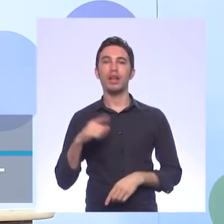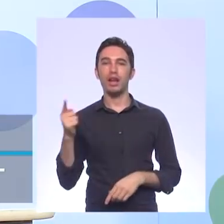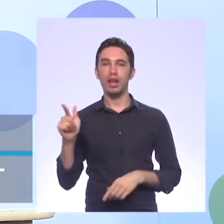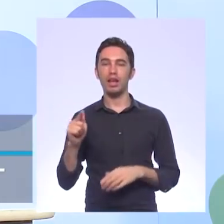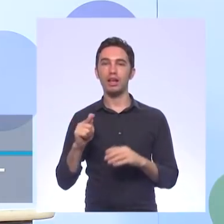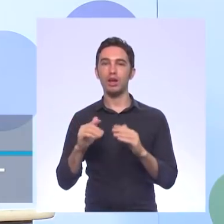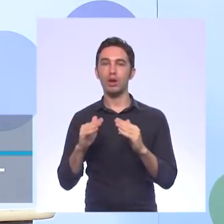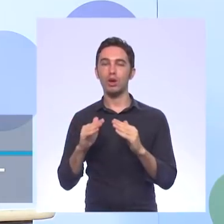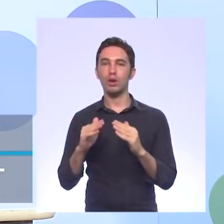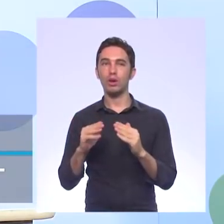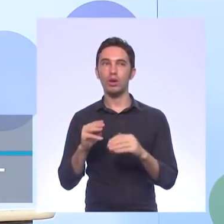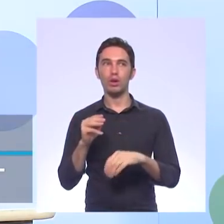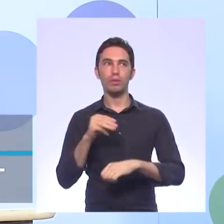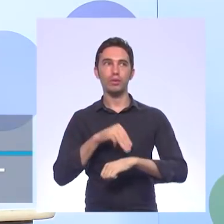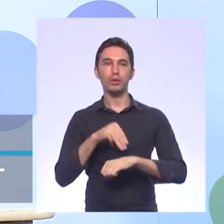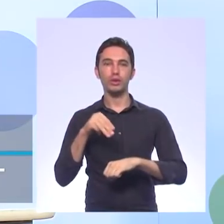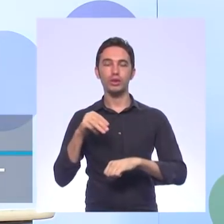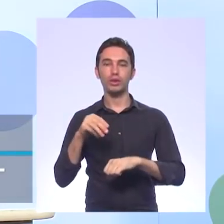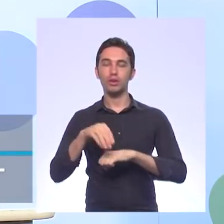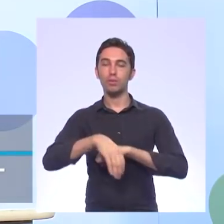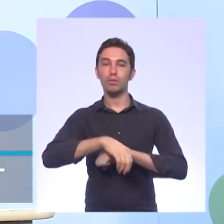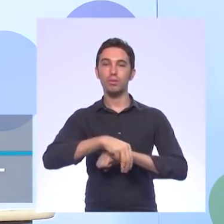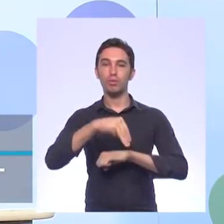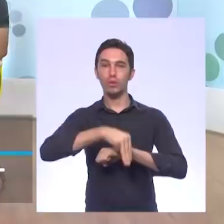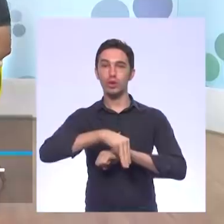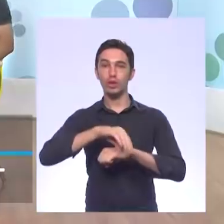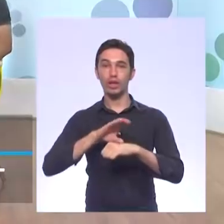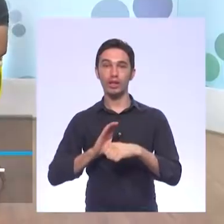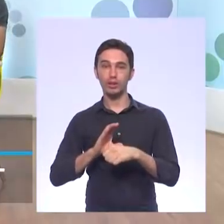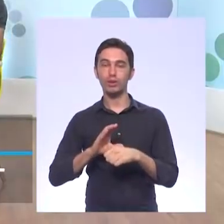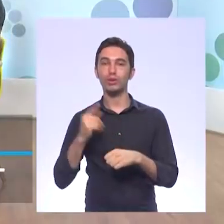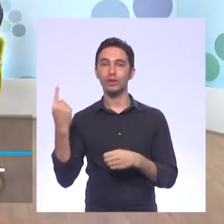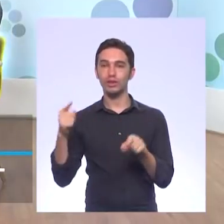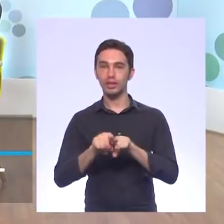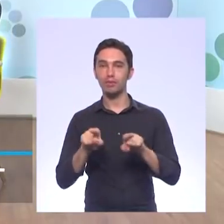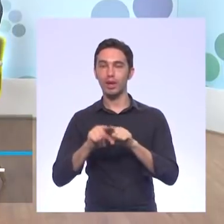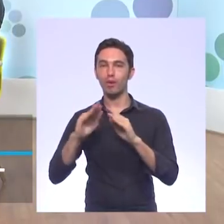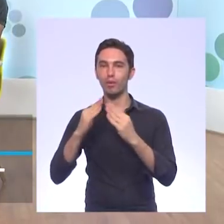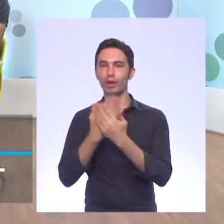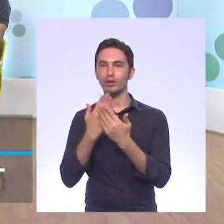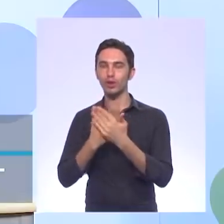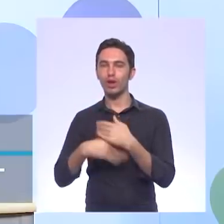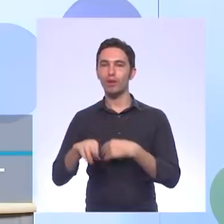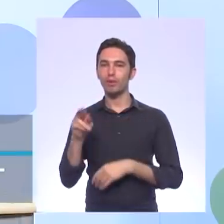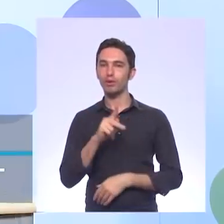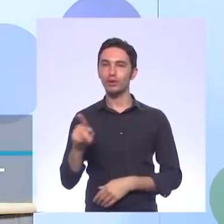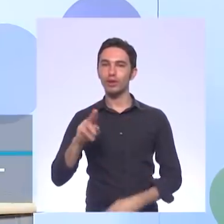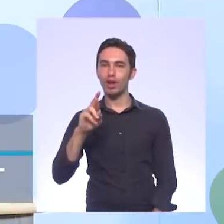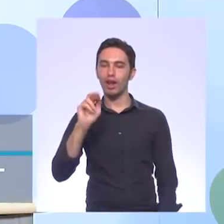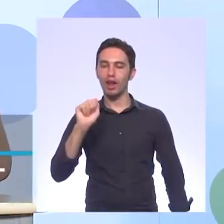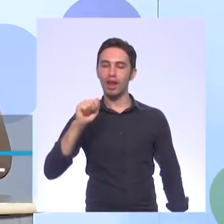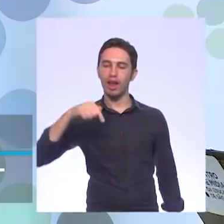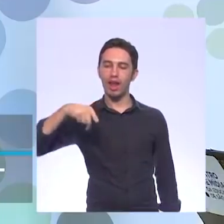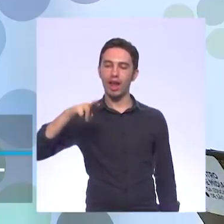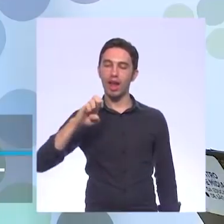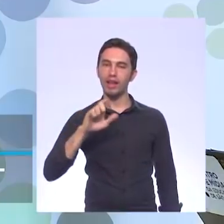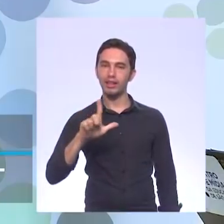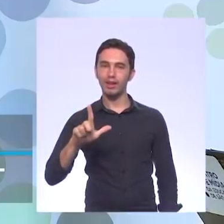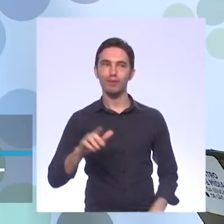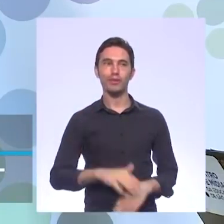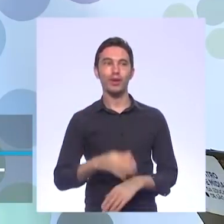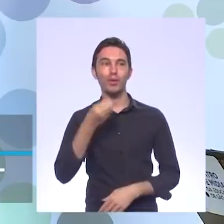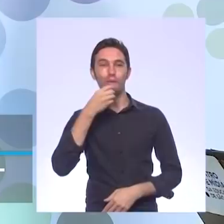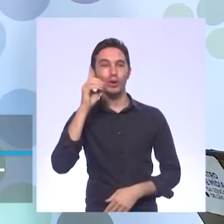Oliveira Mogi das Cruzes a professora Raquel Um bom dia a todos vocês que nos acompanham mais uma vez muito obrigado Bom